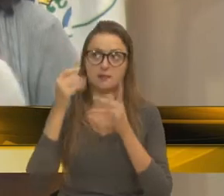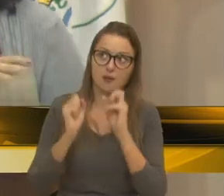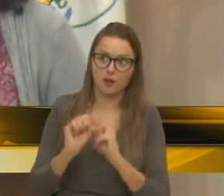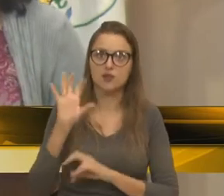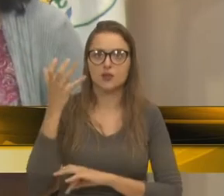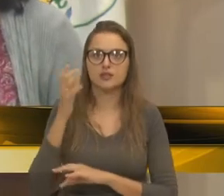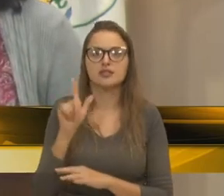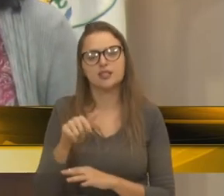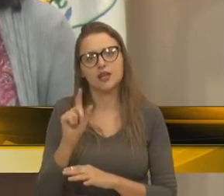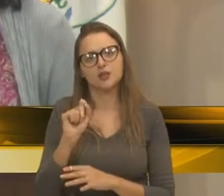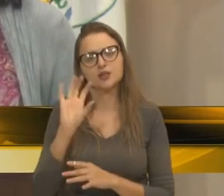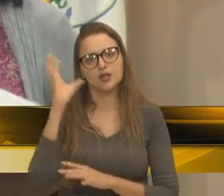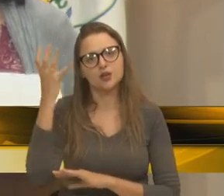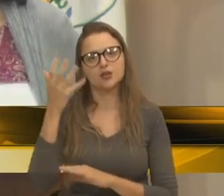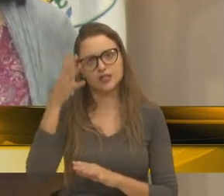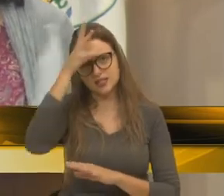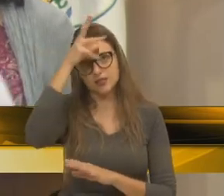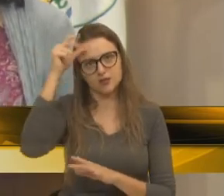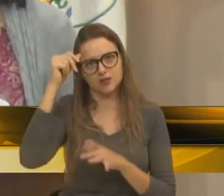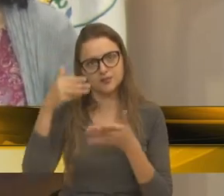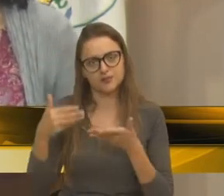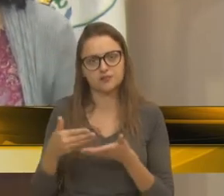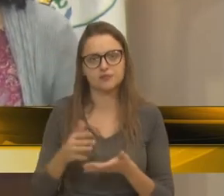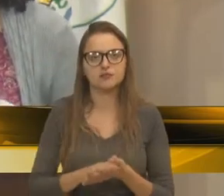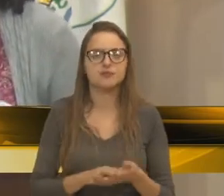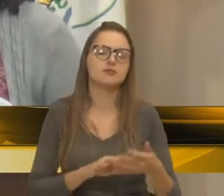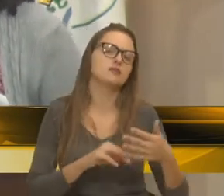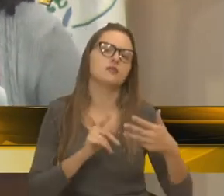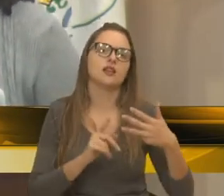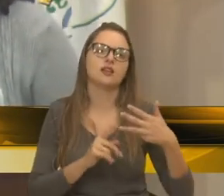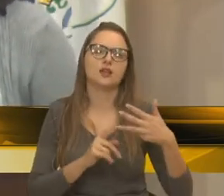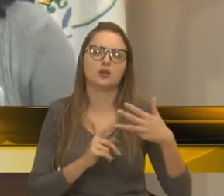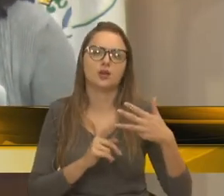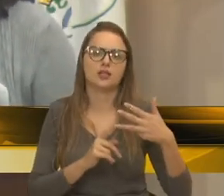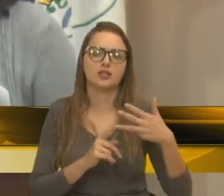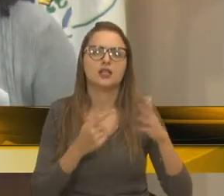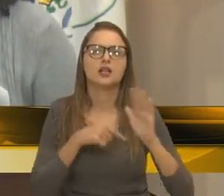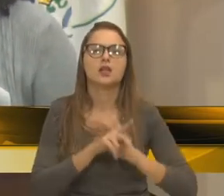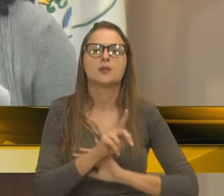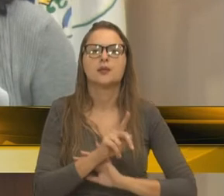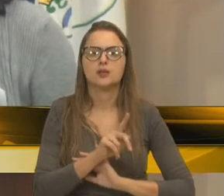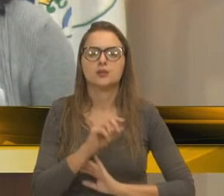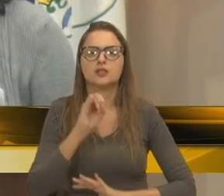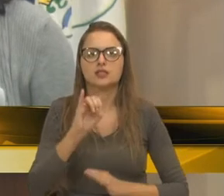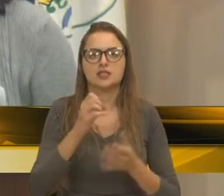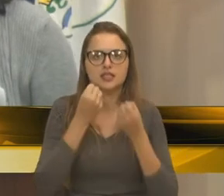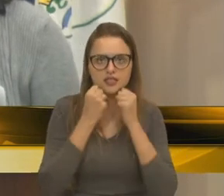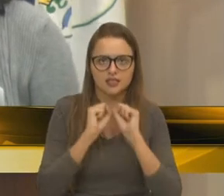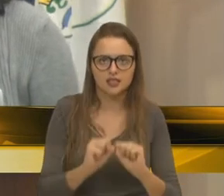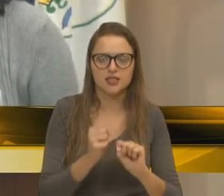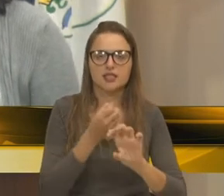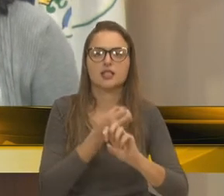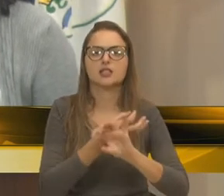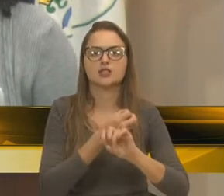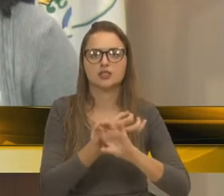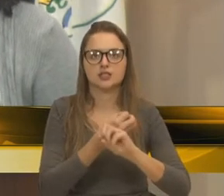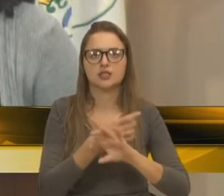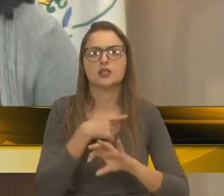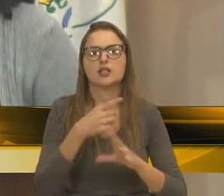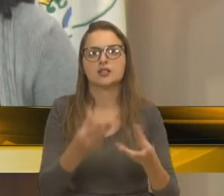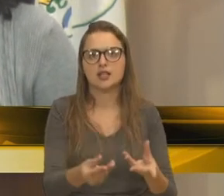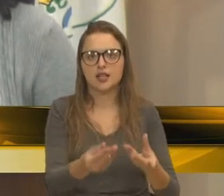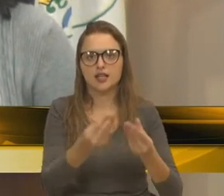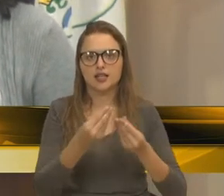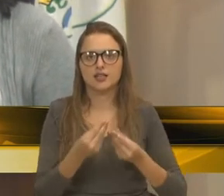né? Aí, na quarta pergunta, a gente pergunta, então, se a Secretaria Municipal de Educação tem recebido